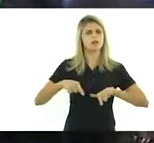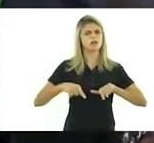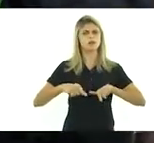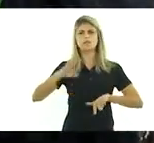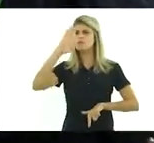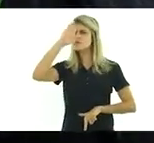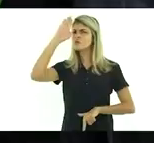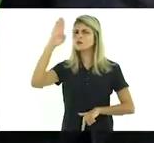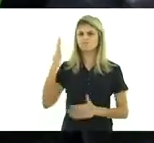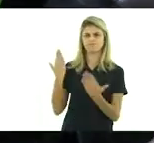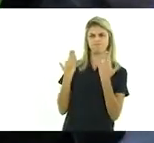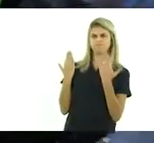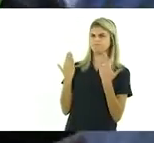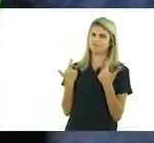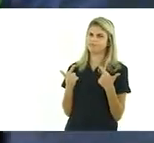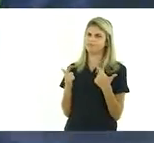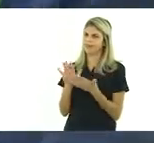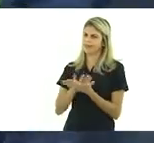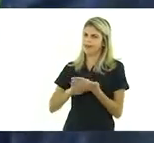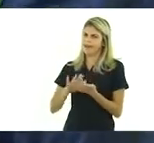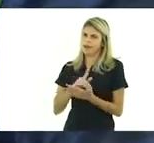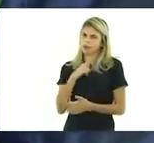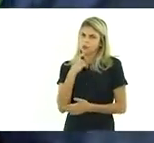de qualquer suspeita.